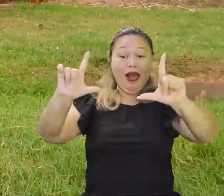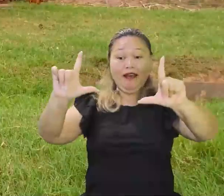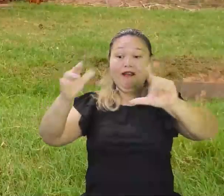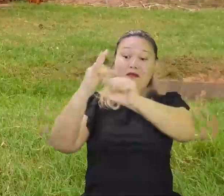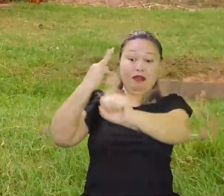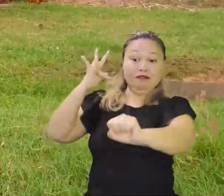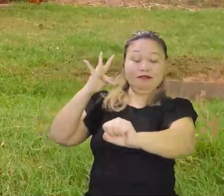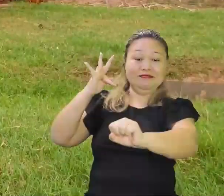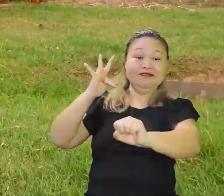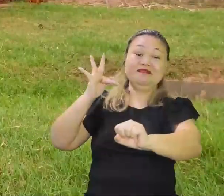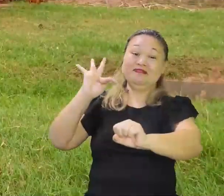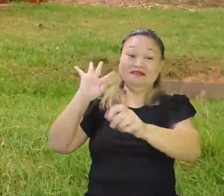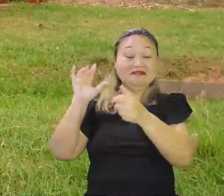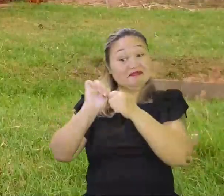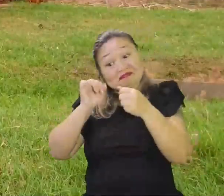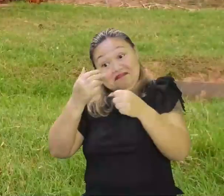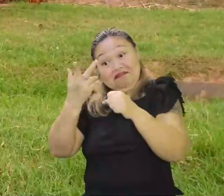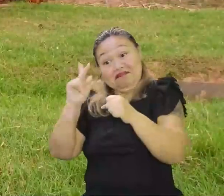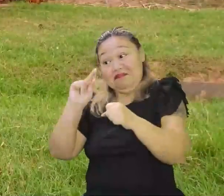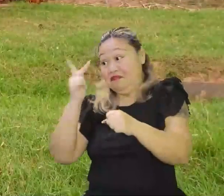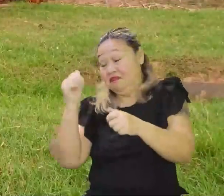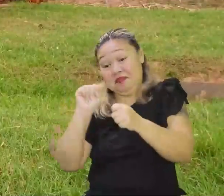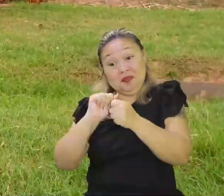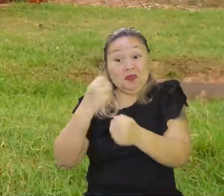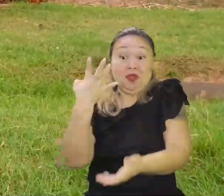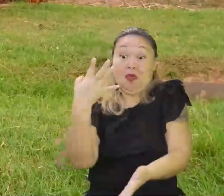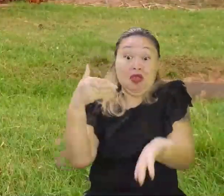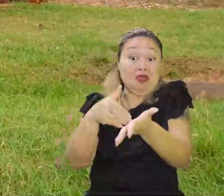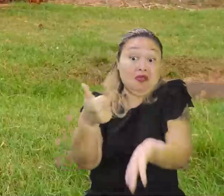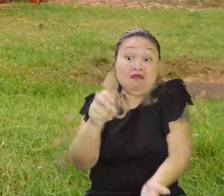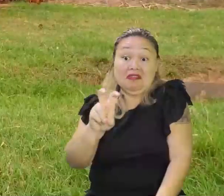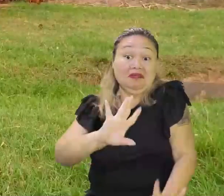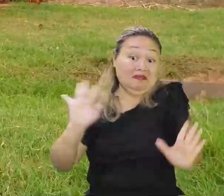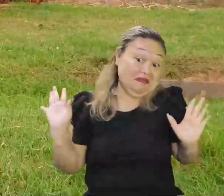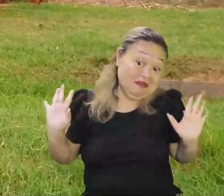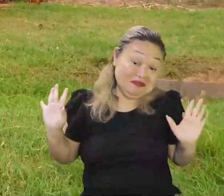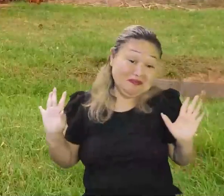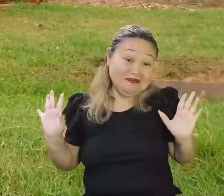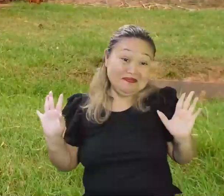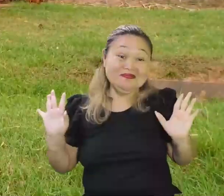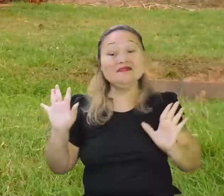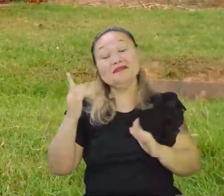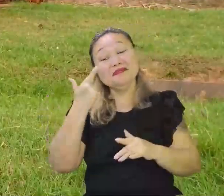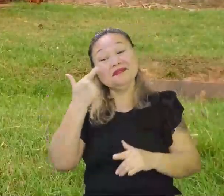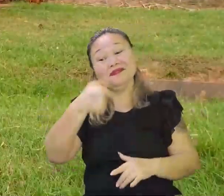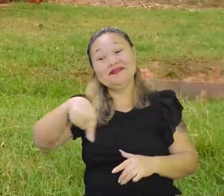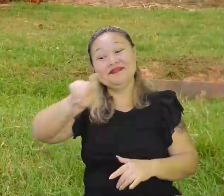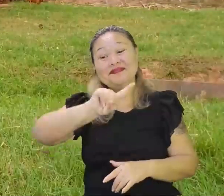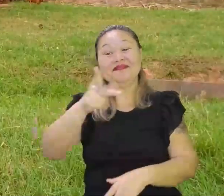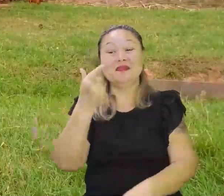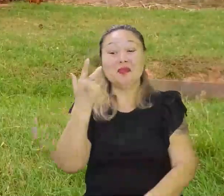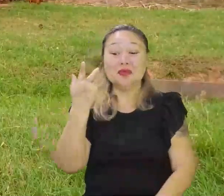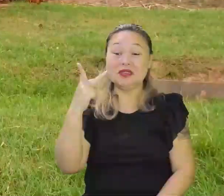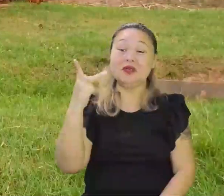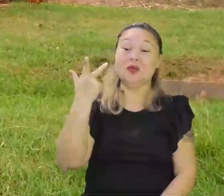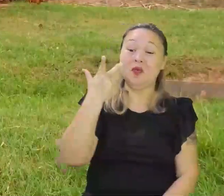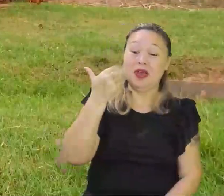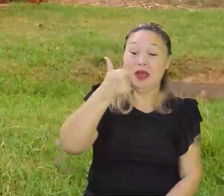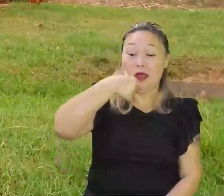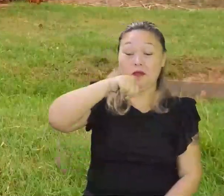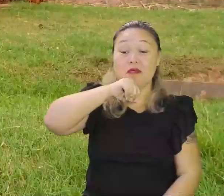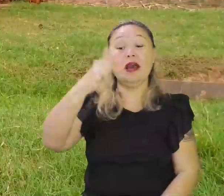que tem hectares, né? De 4 a 15, beleza. Agora você já vai definir isso com seu pai, com a sua mãe. Olha, mãe, eu aprendi na